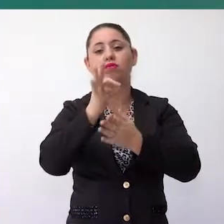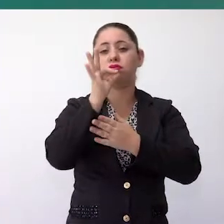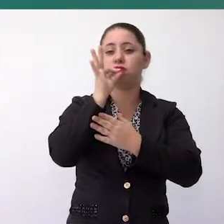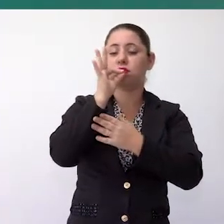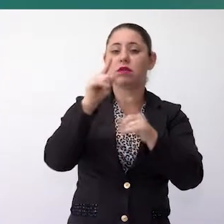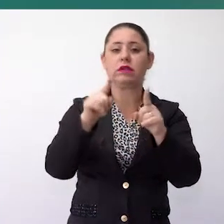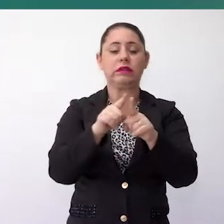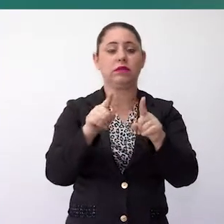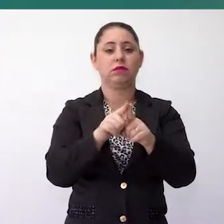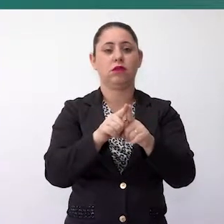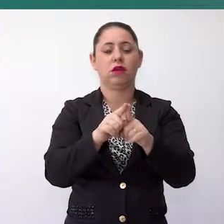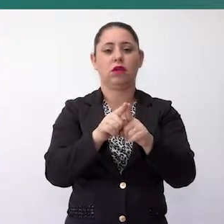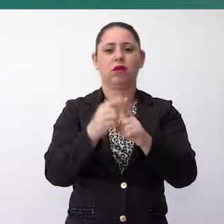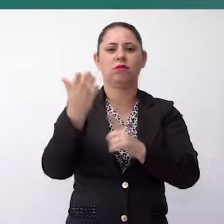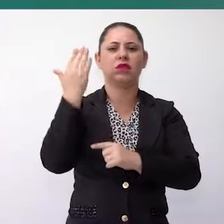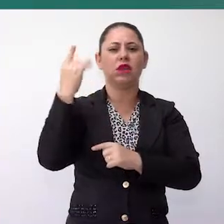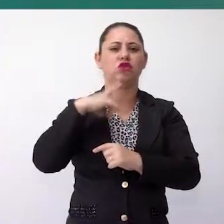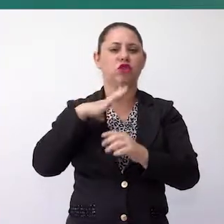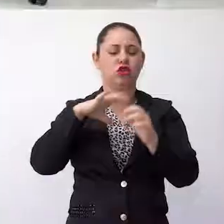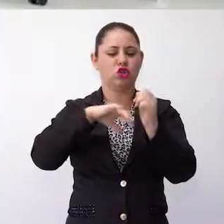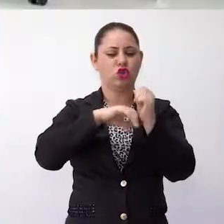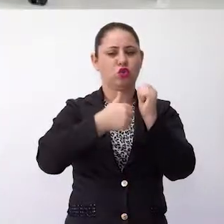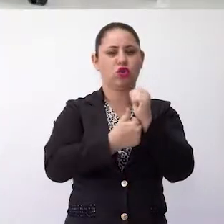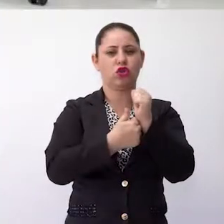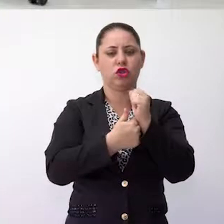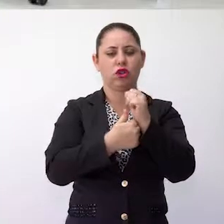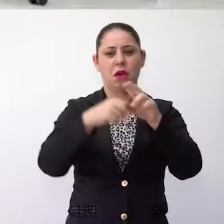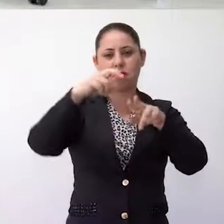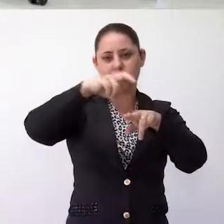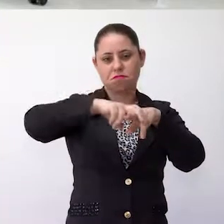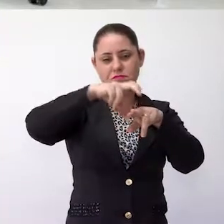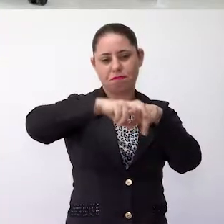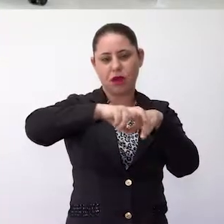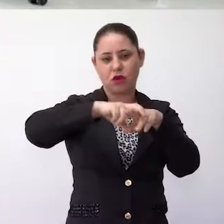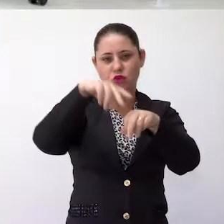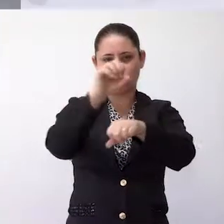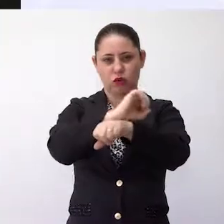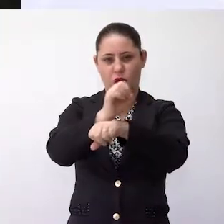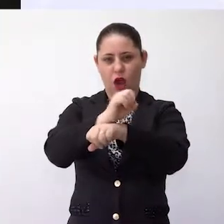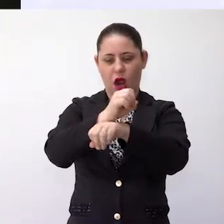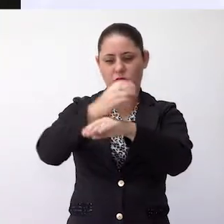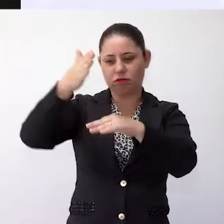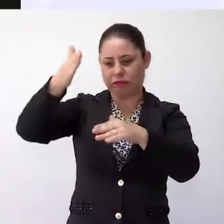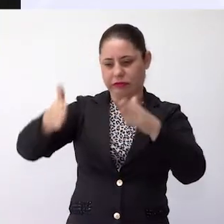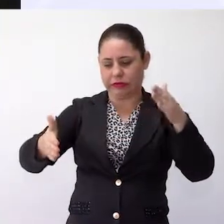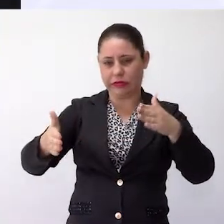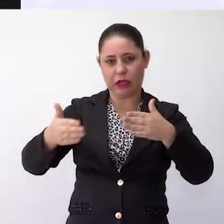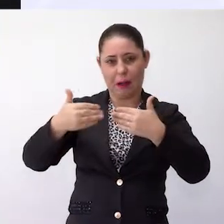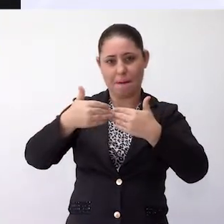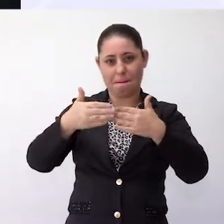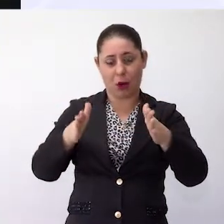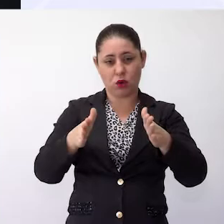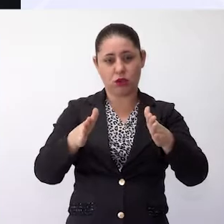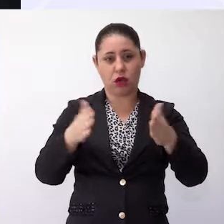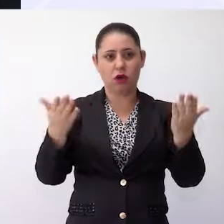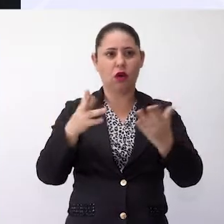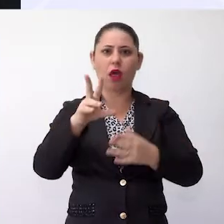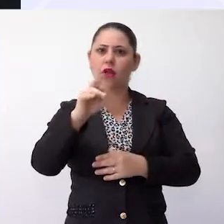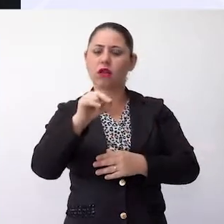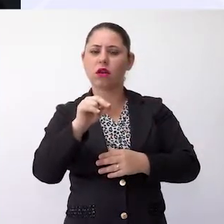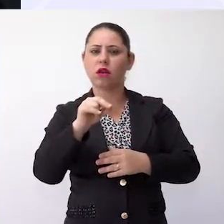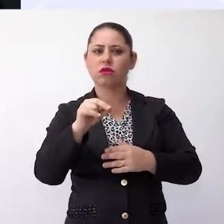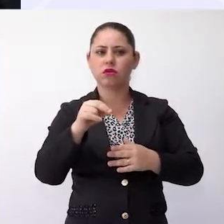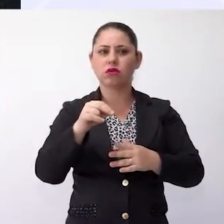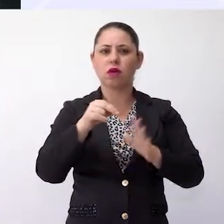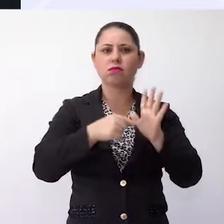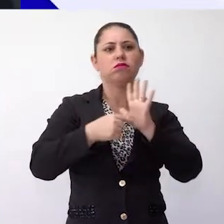escondidinho, segundo o nosso querido coronel aqui, vinha escondidinho debaixo do banco, nas laterais. Agora não, parece que eu vi umas fotografias, inclusive